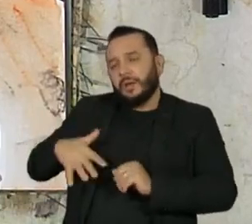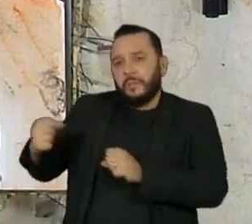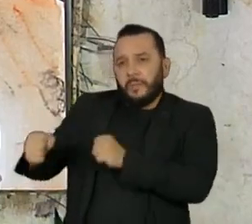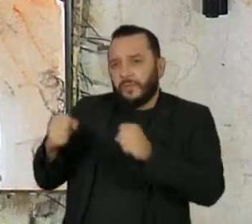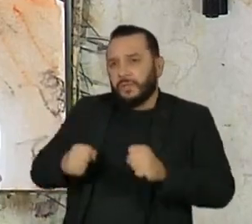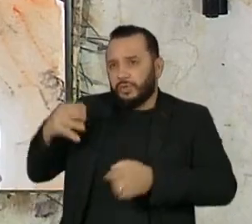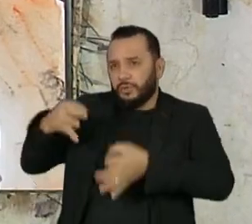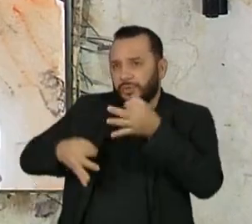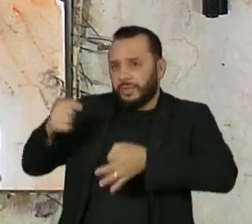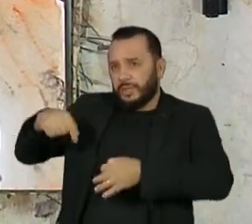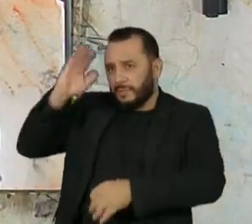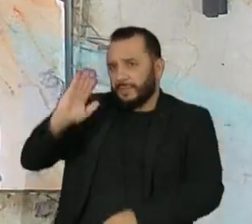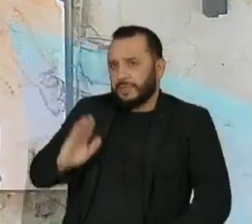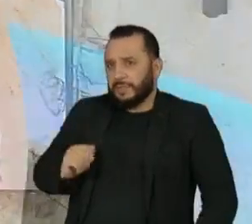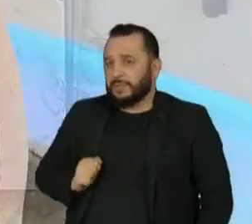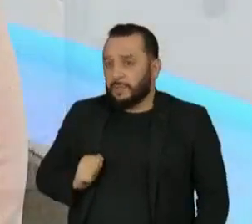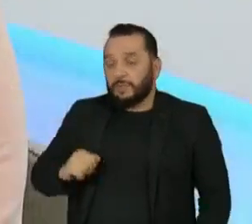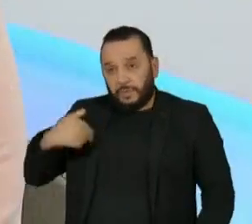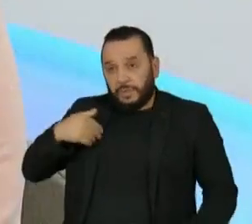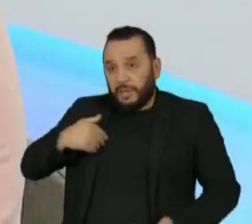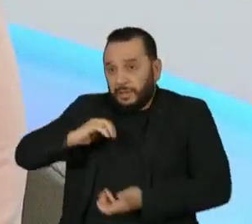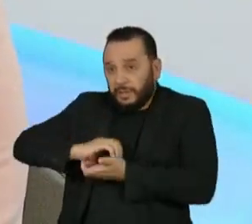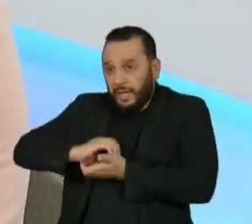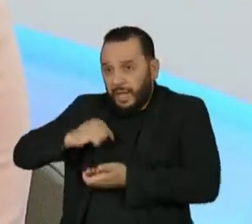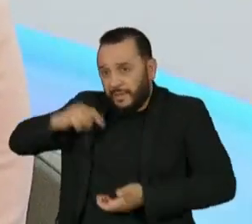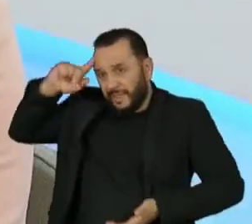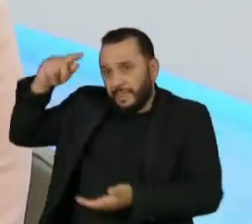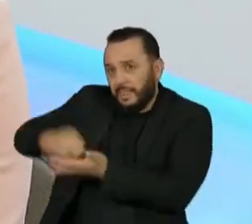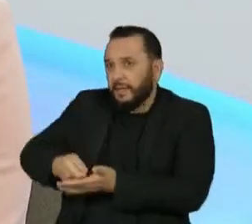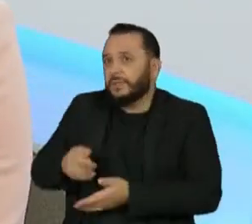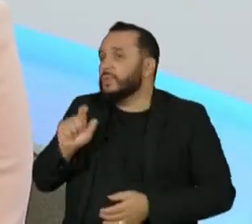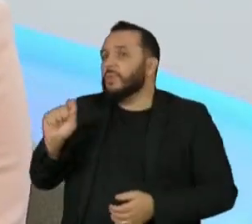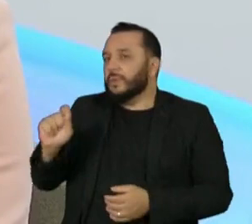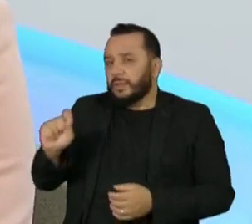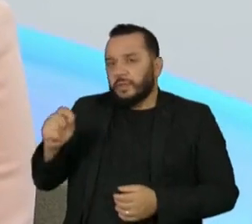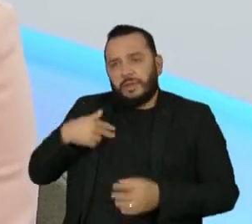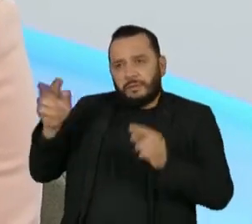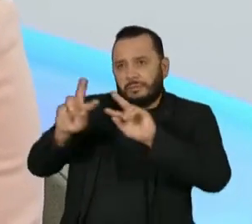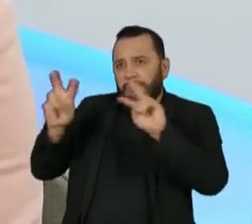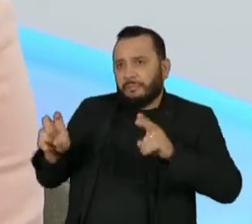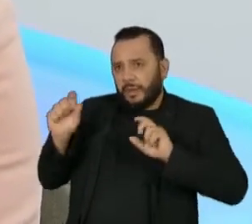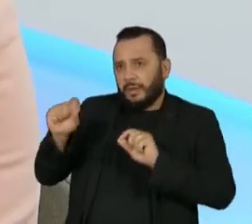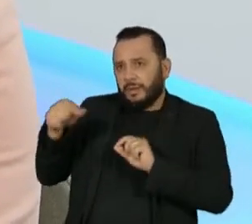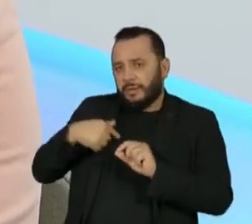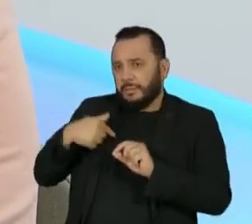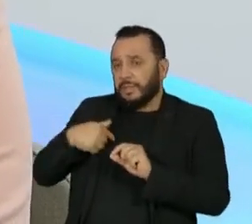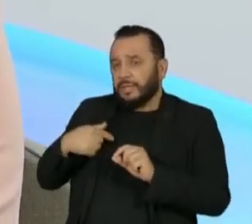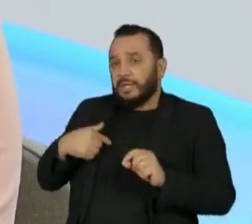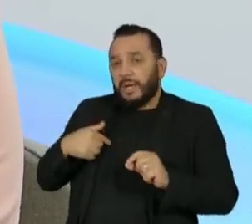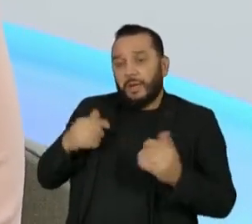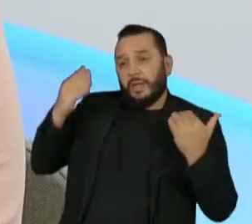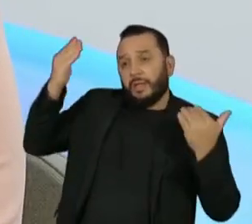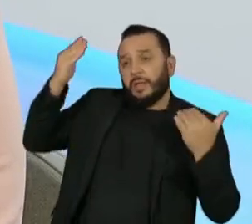Brasil. O Supremo decidiu questões